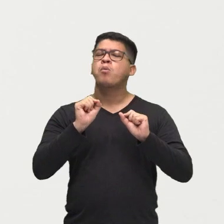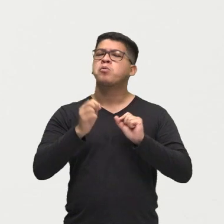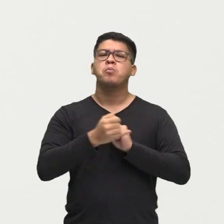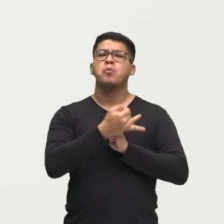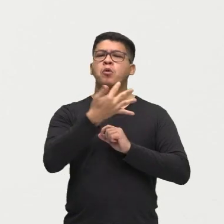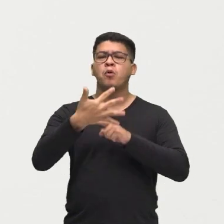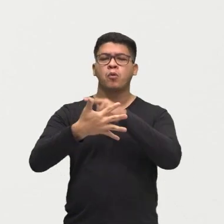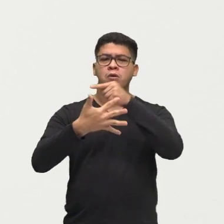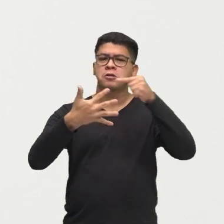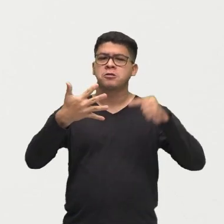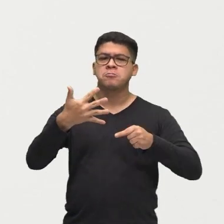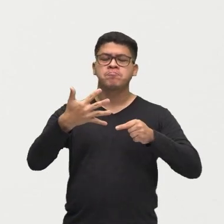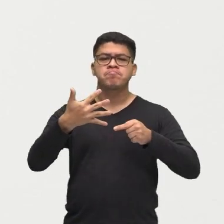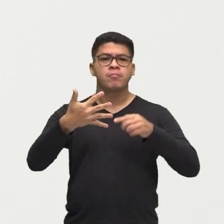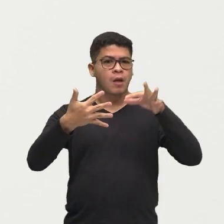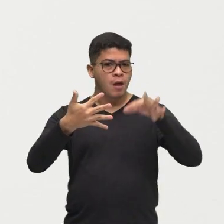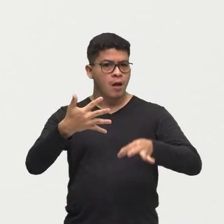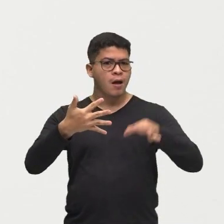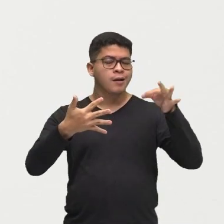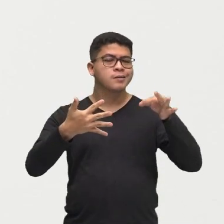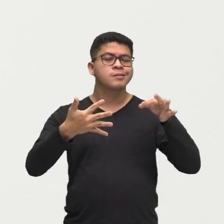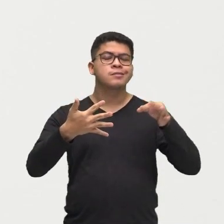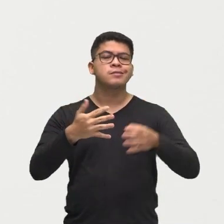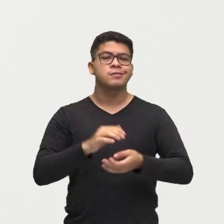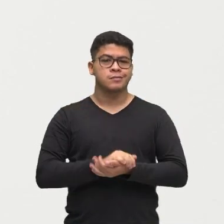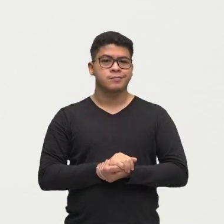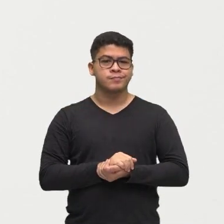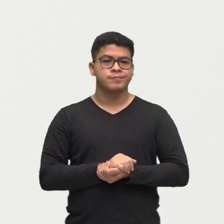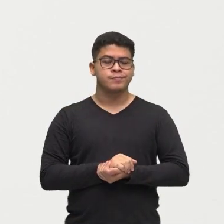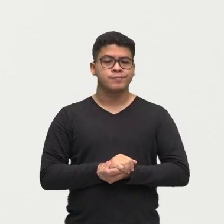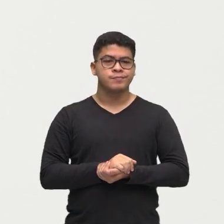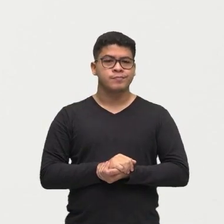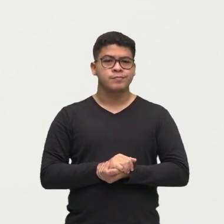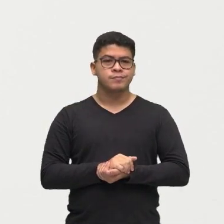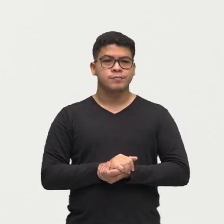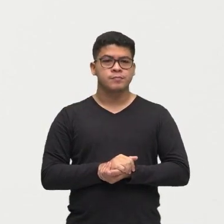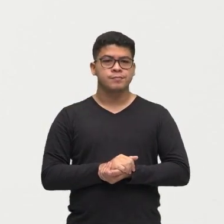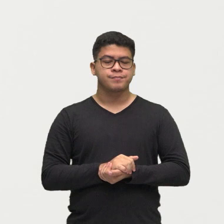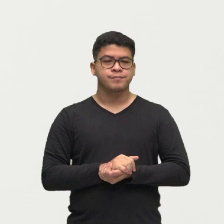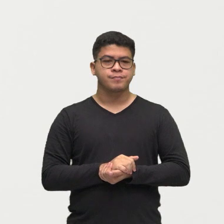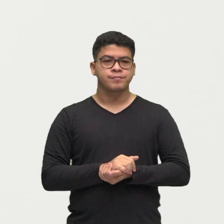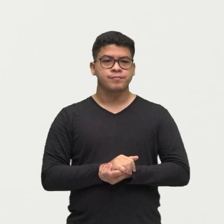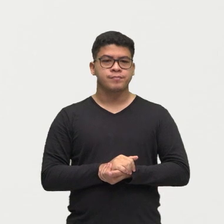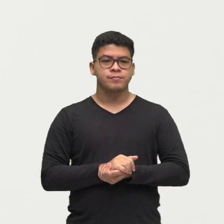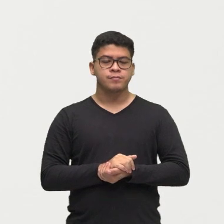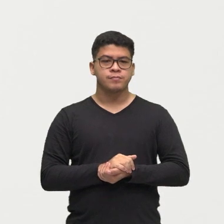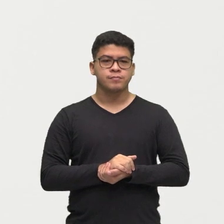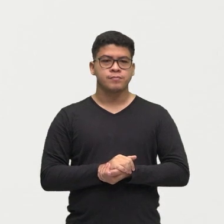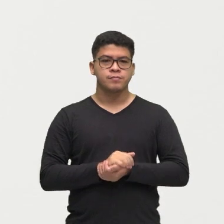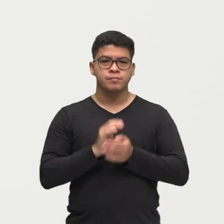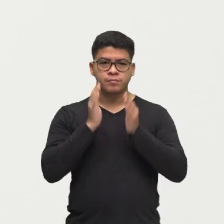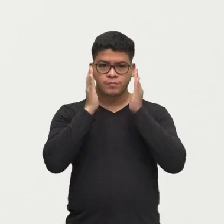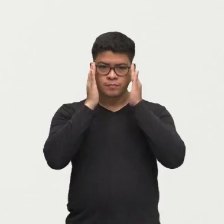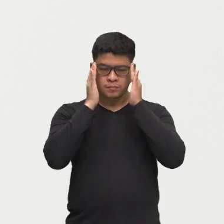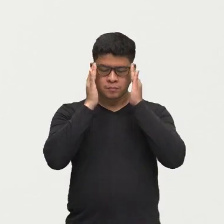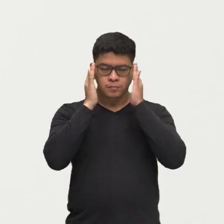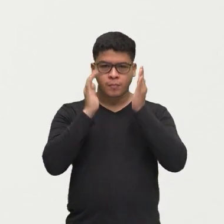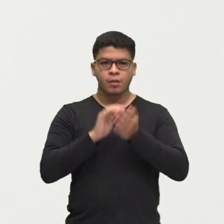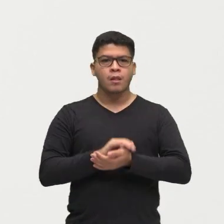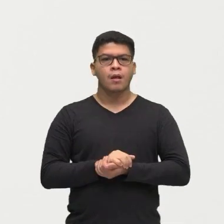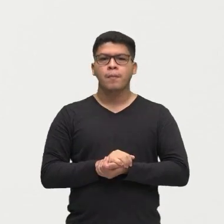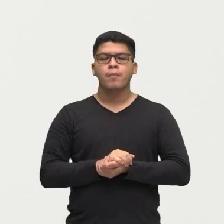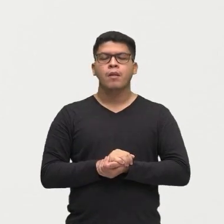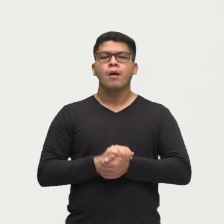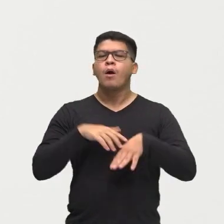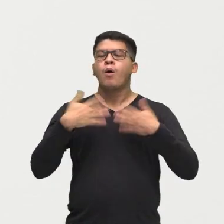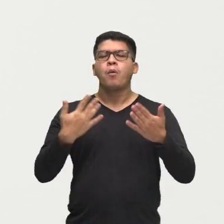aqui, certo, é uma característica do romantismo português e que nós podemos encontrar no